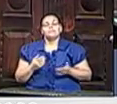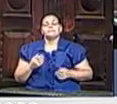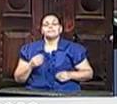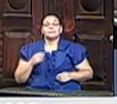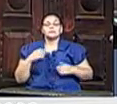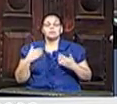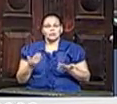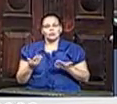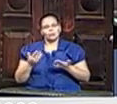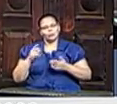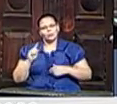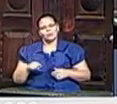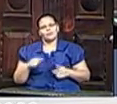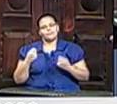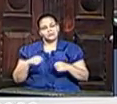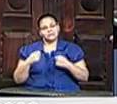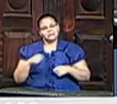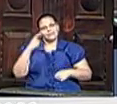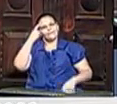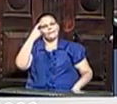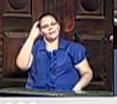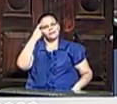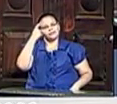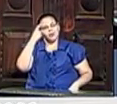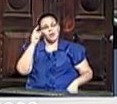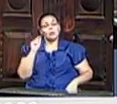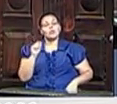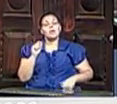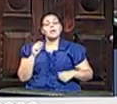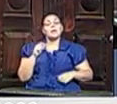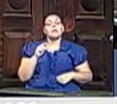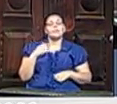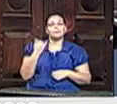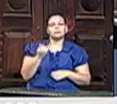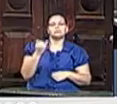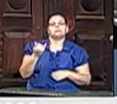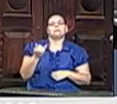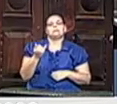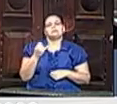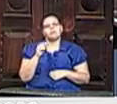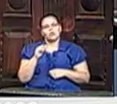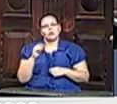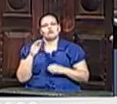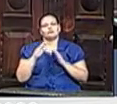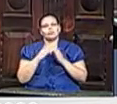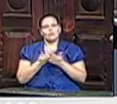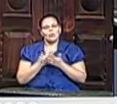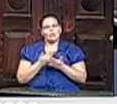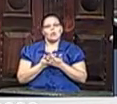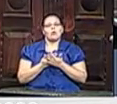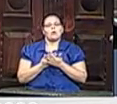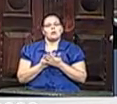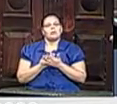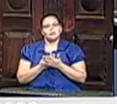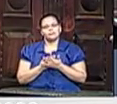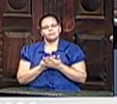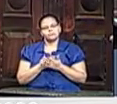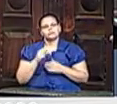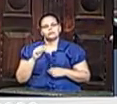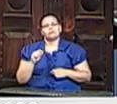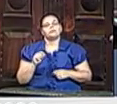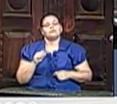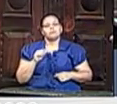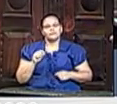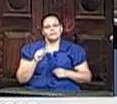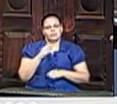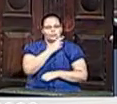urbanos. Então, justamente é preciso pensar qual é o papel da escola, qual é o papel da educação, que lugar pode ocupar a escola e o ensino